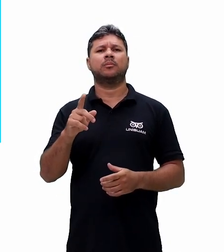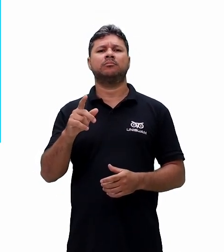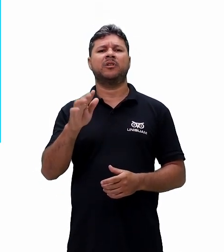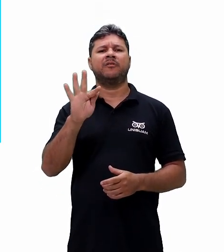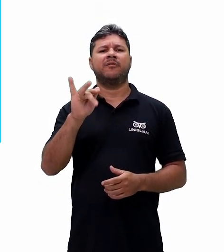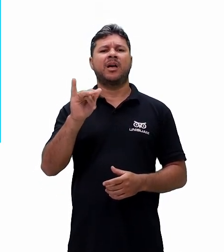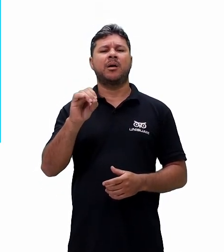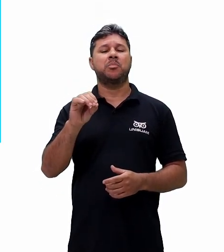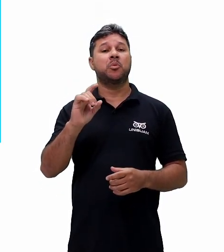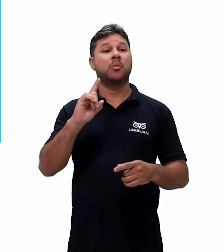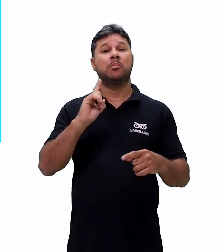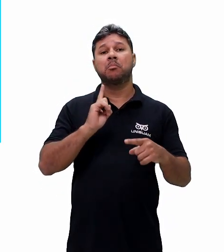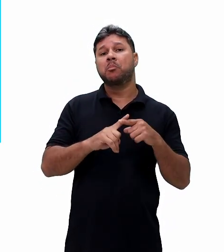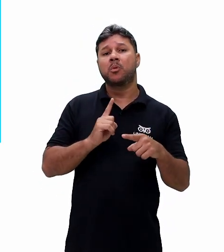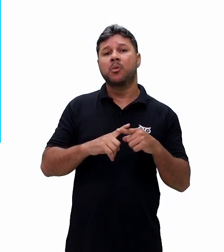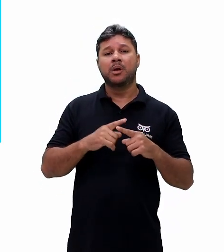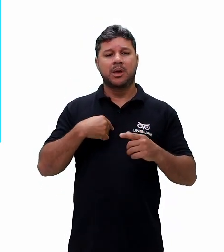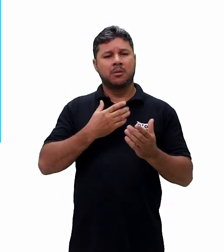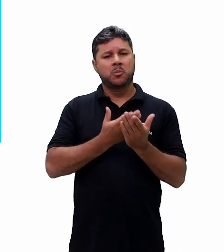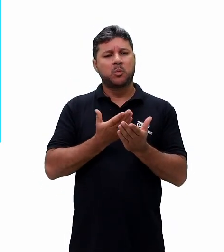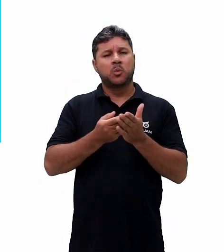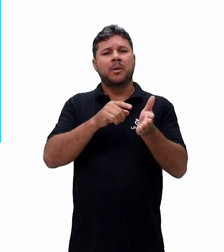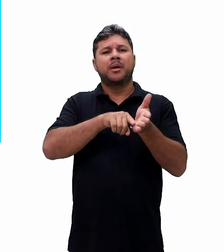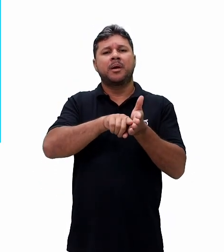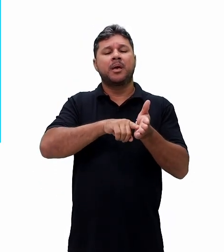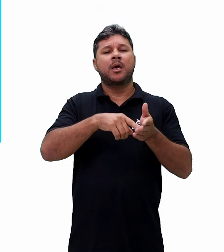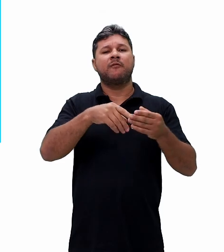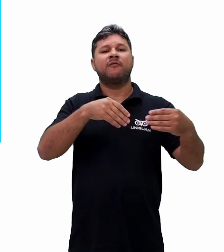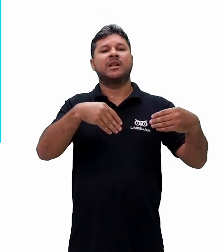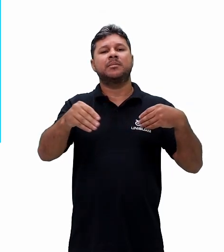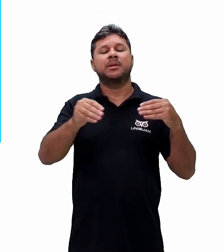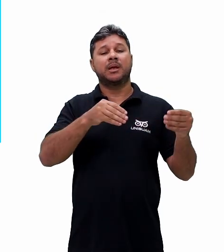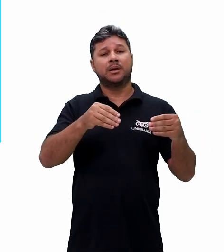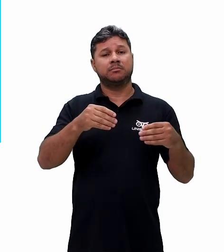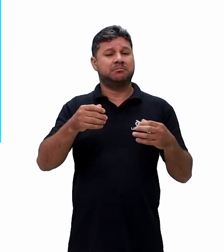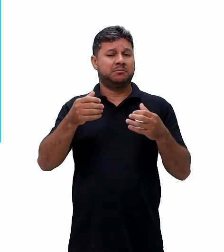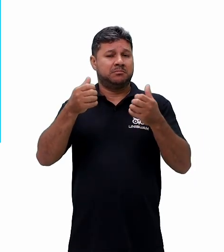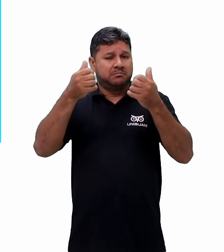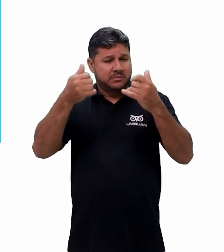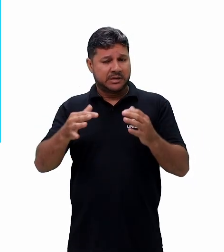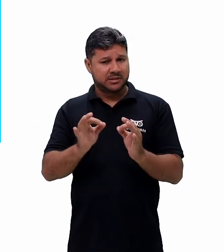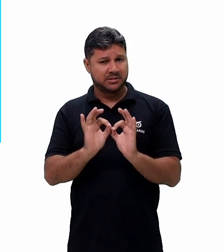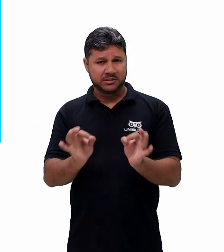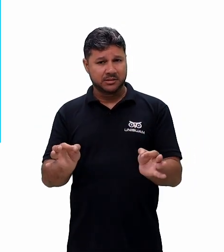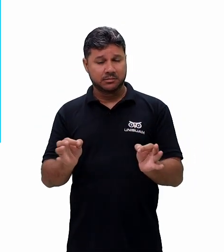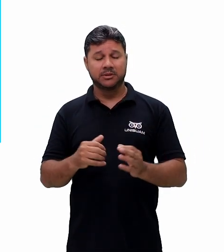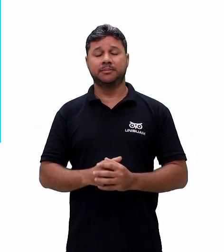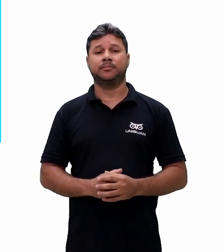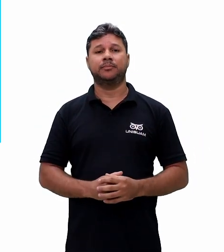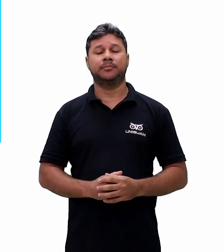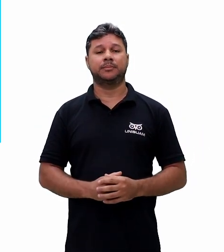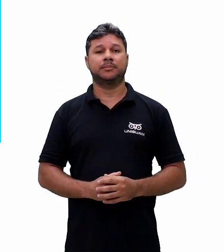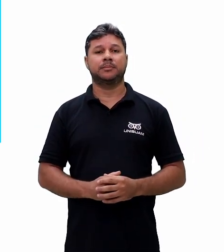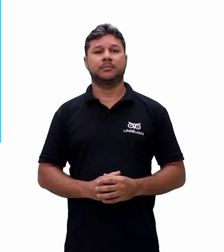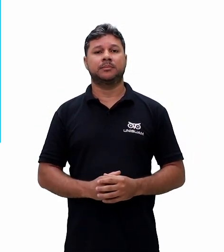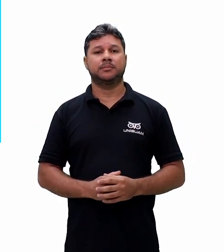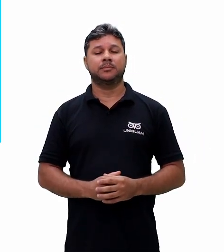Professor Fábio, por que eu devo medir a flexibilidade? Simples, eu explico.